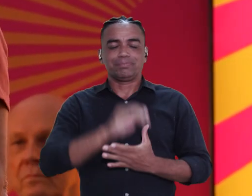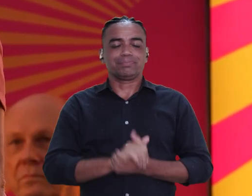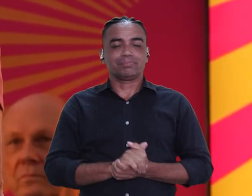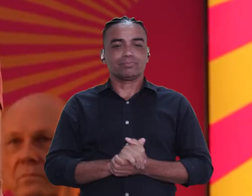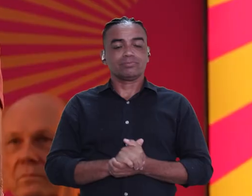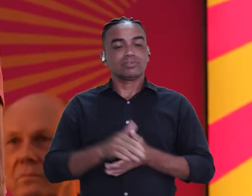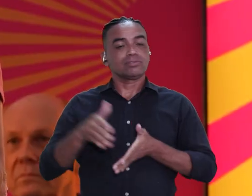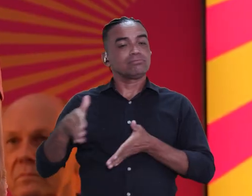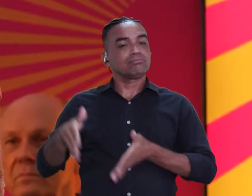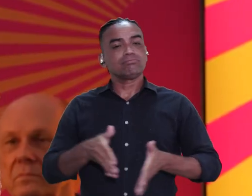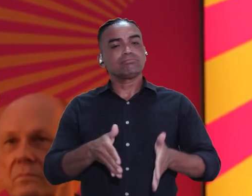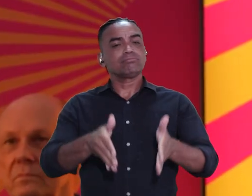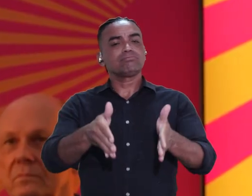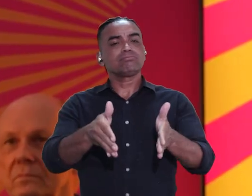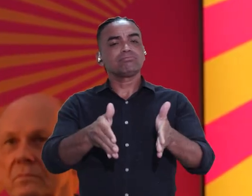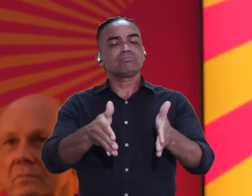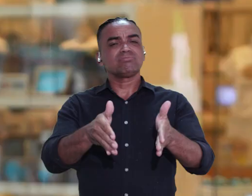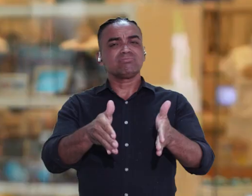No meio do caminho